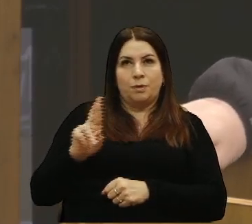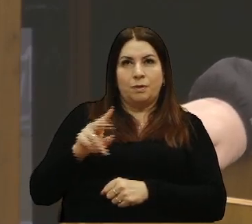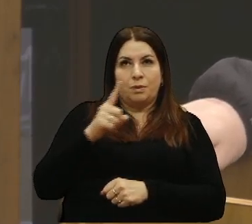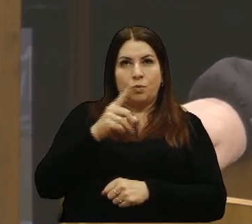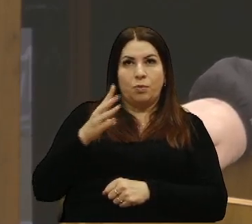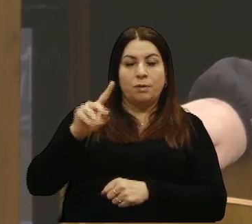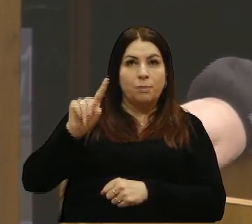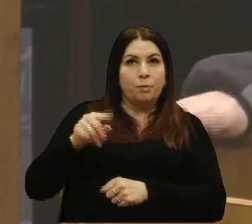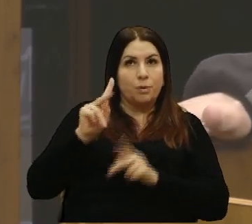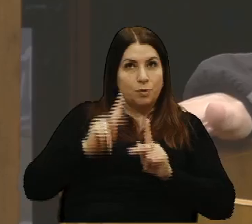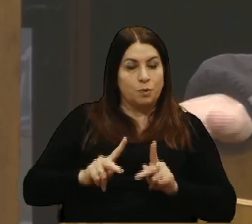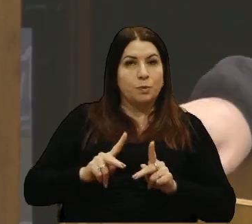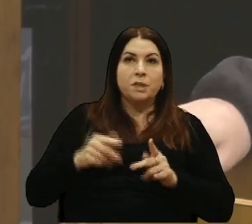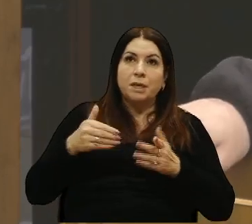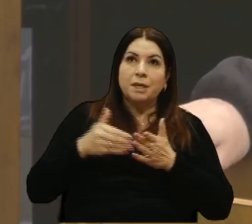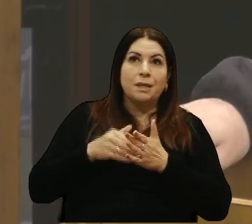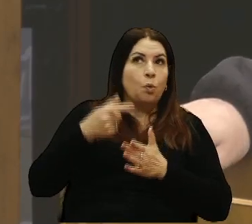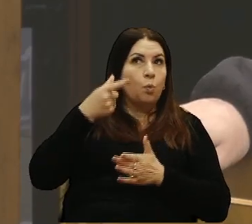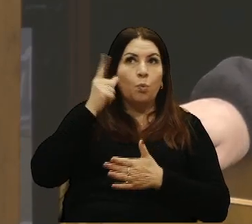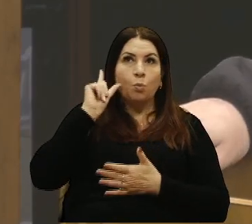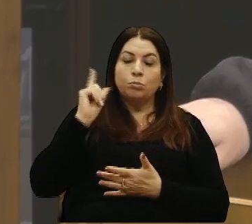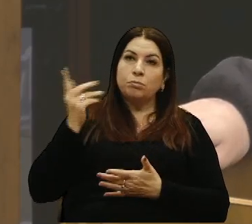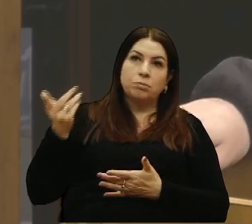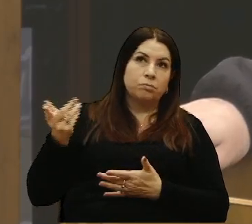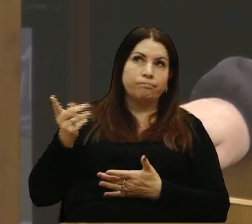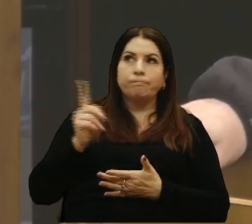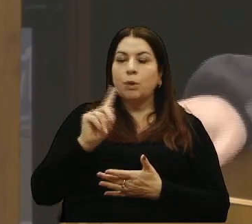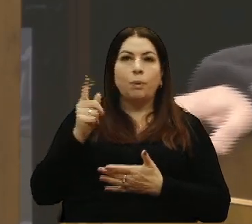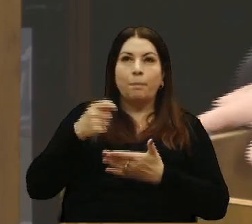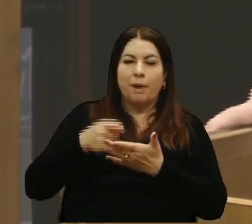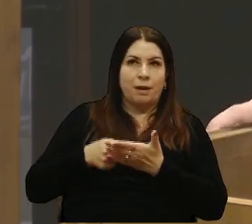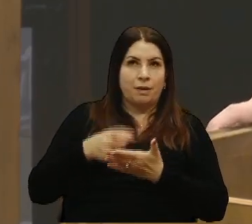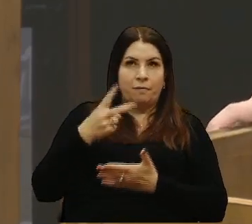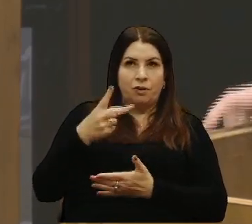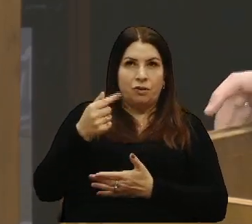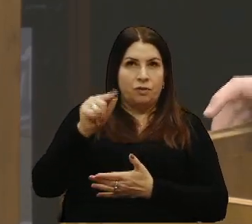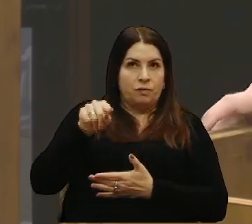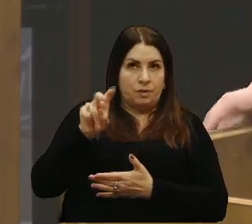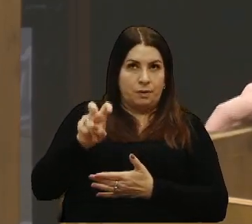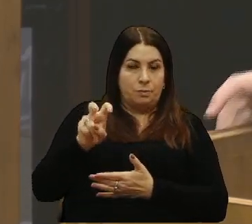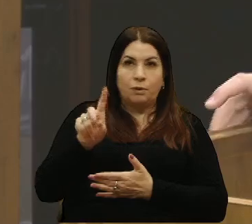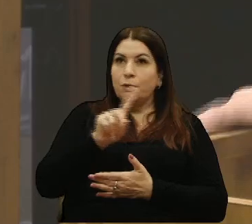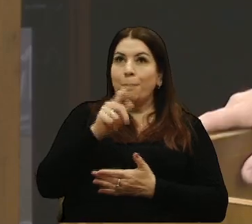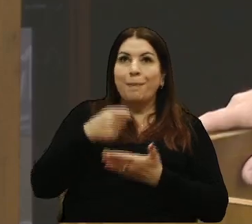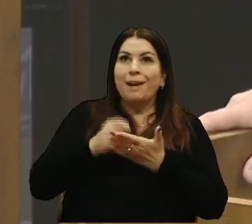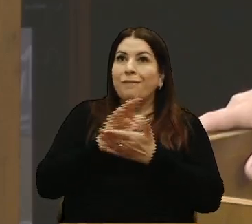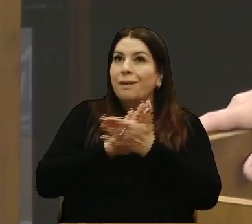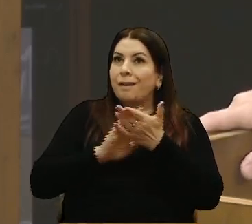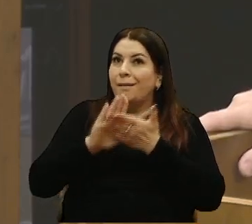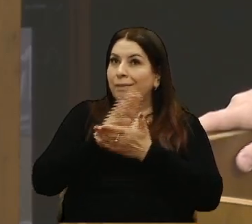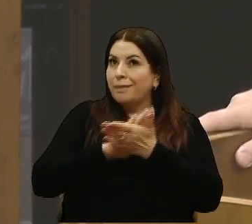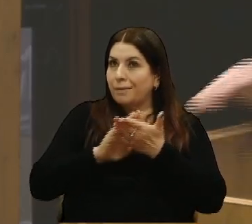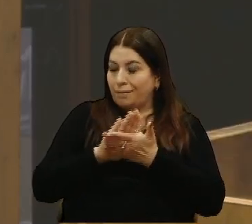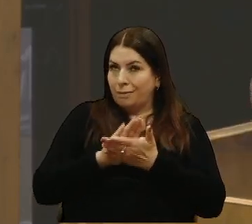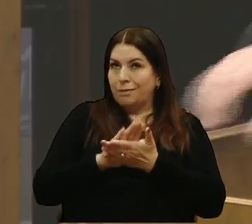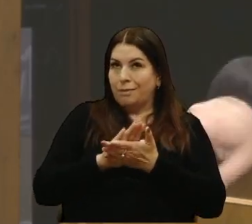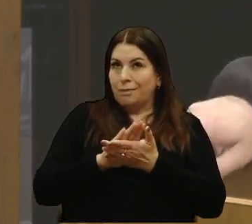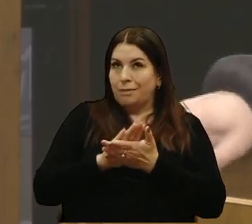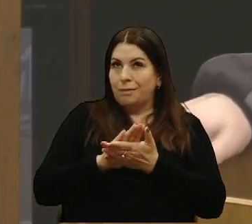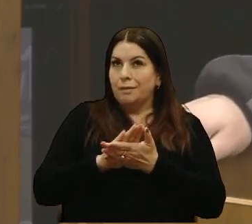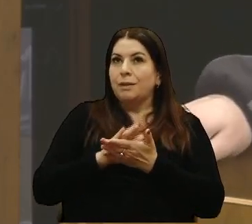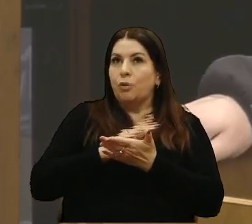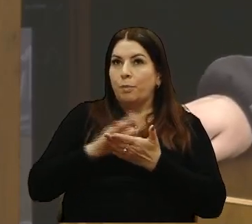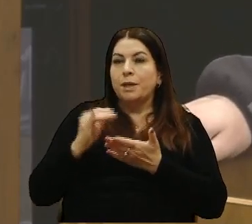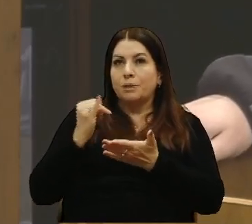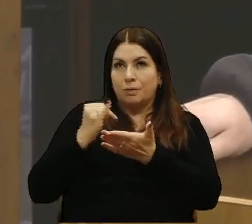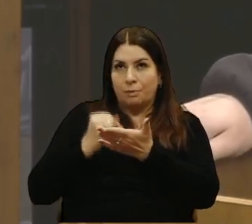144 mil pessoas que até ontem, não é que não pagavam 27,5, é que não pagavam nada e passam a ser